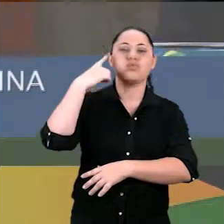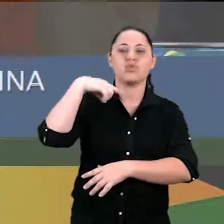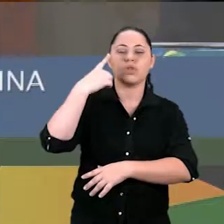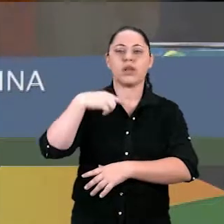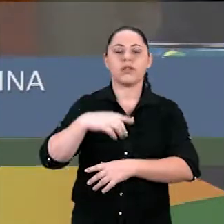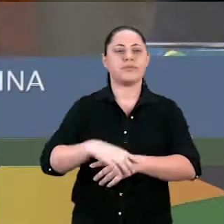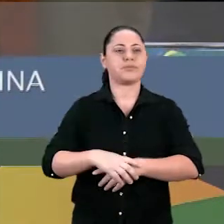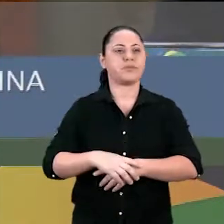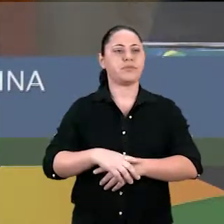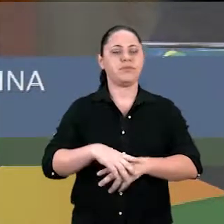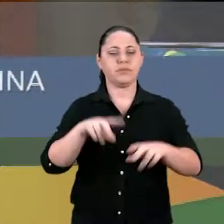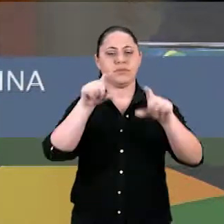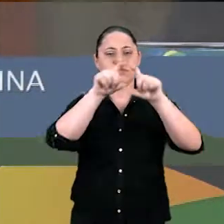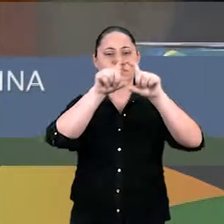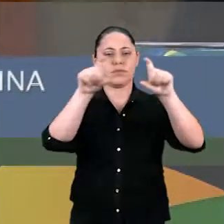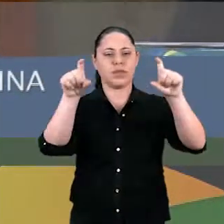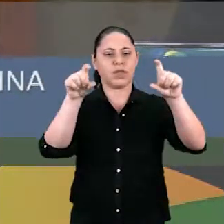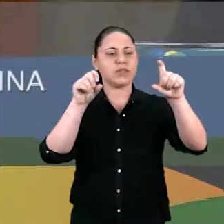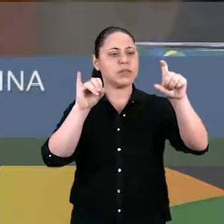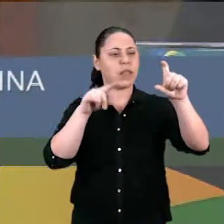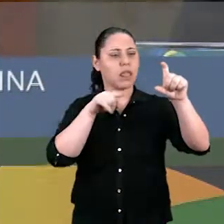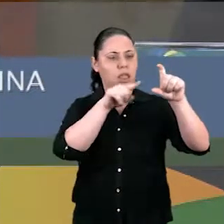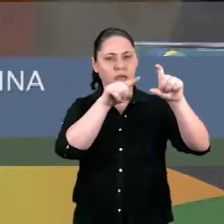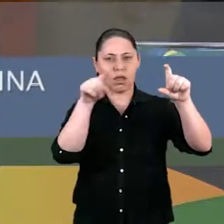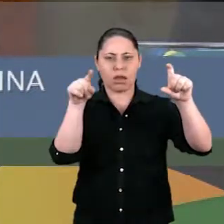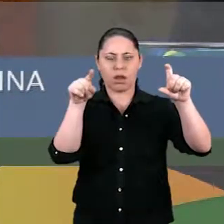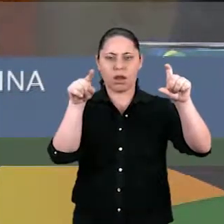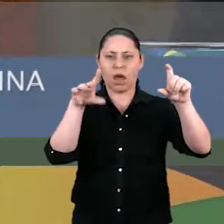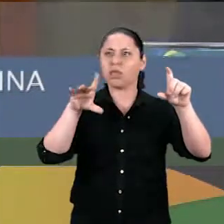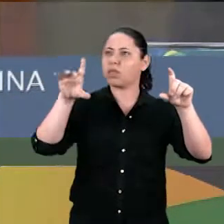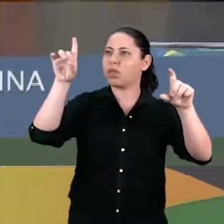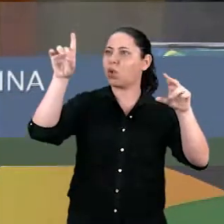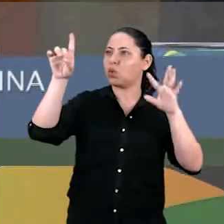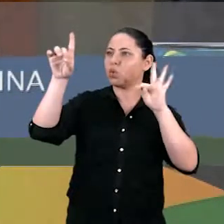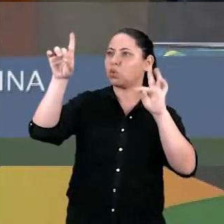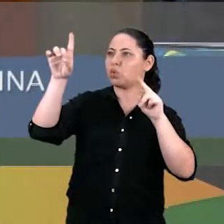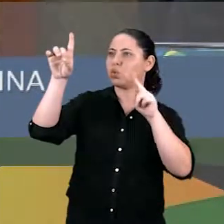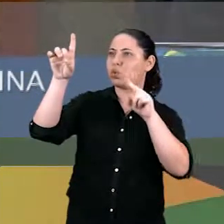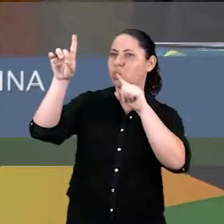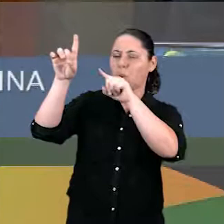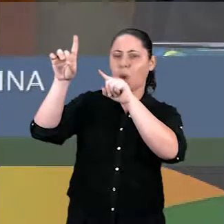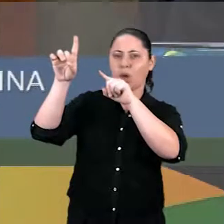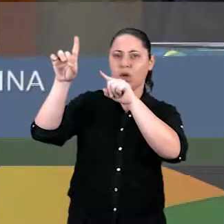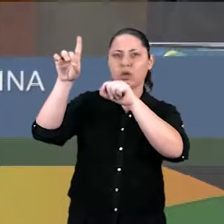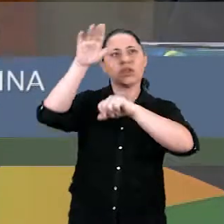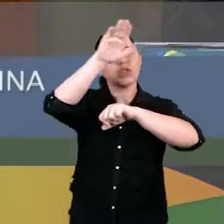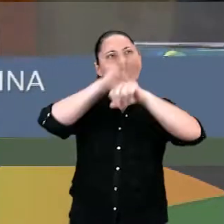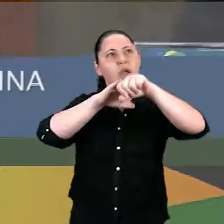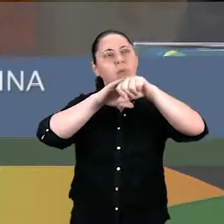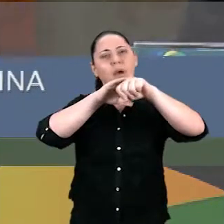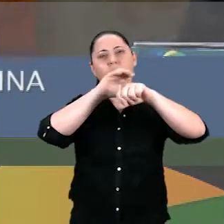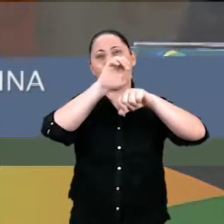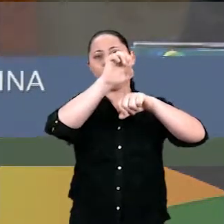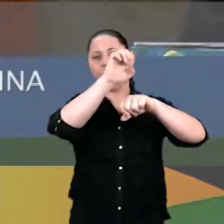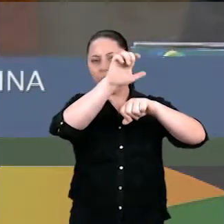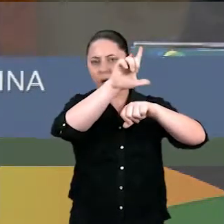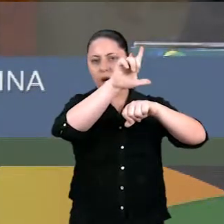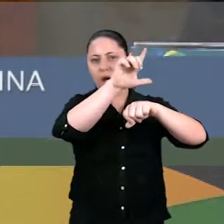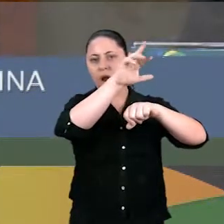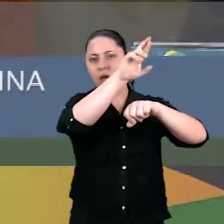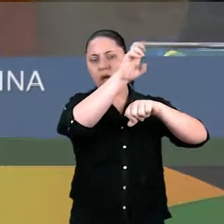diz o seguinte: se tratam a Deus por tu e chamam a El Rei de